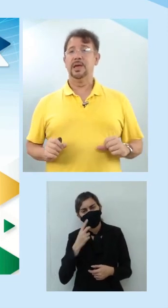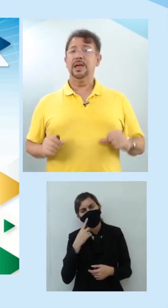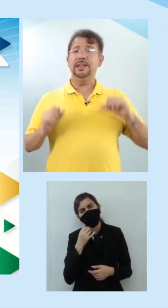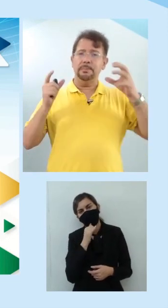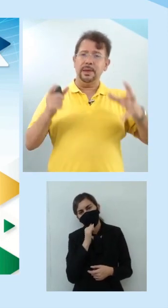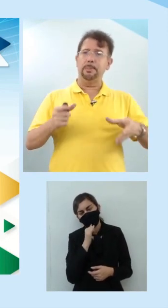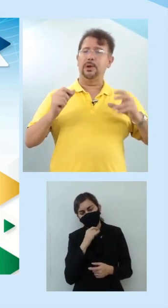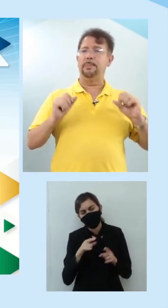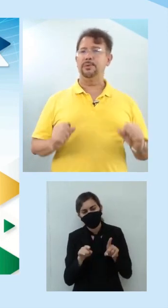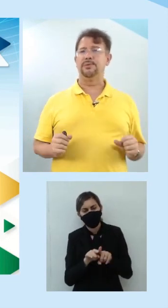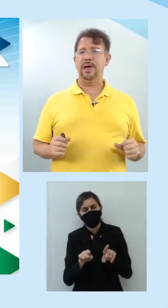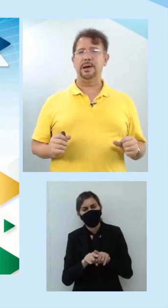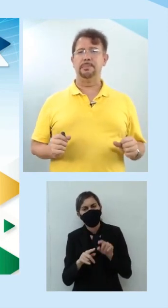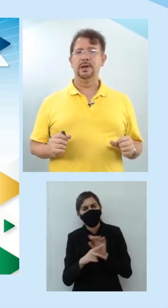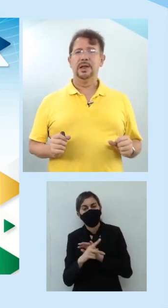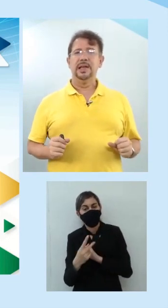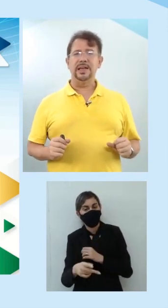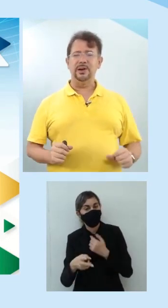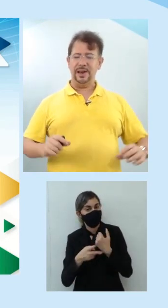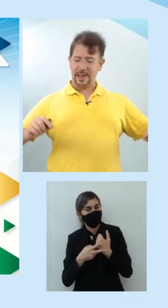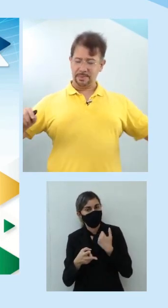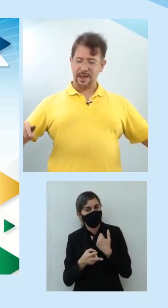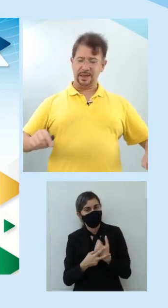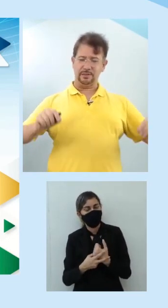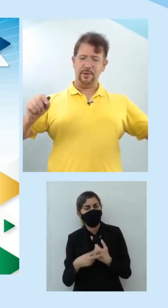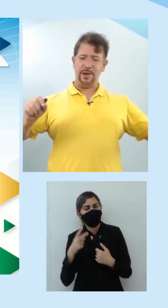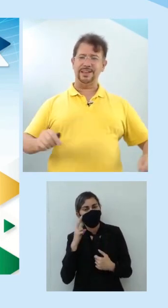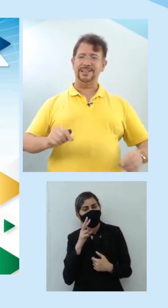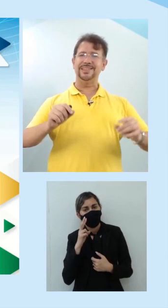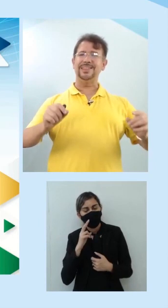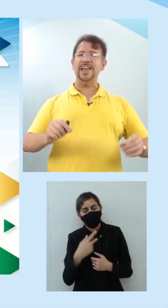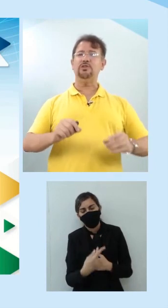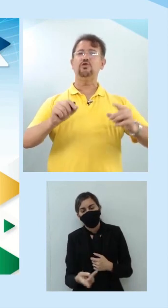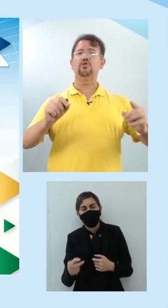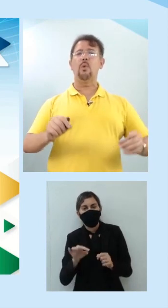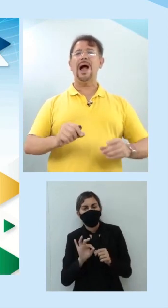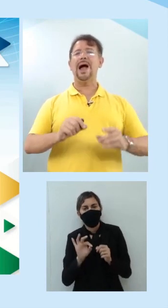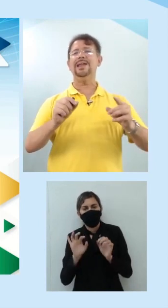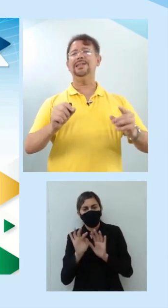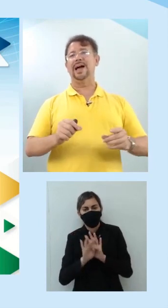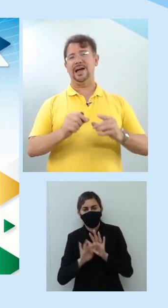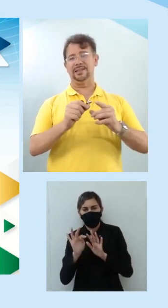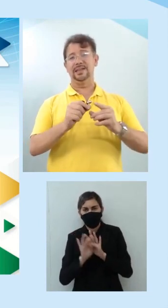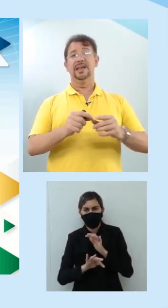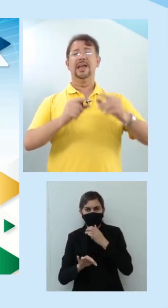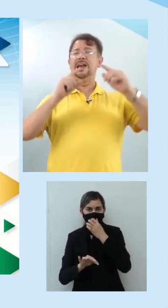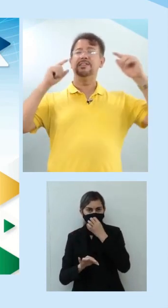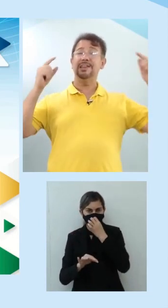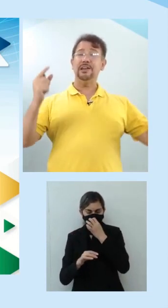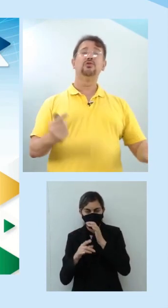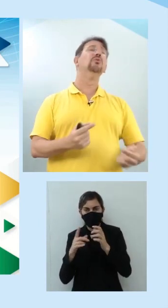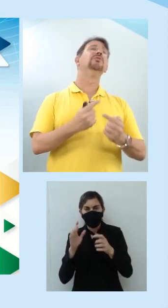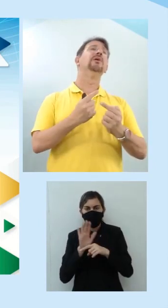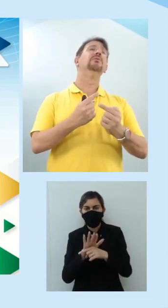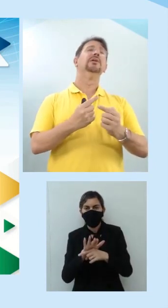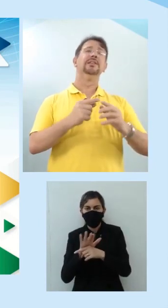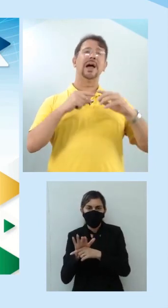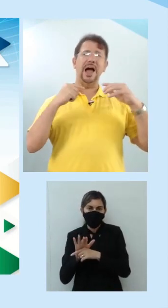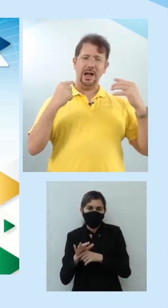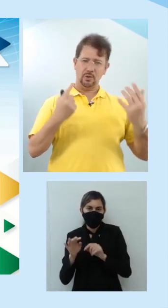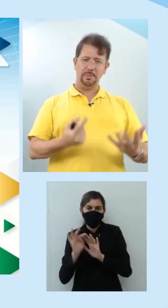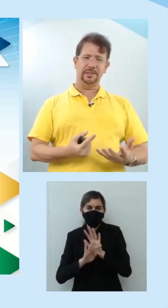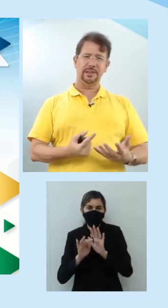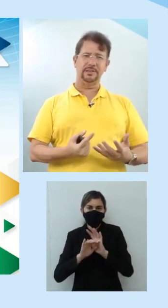exemplo, e também o próprio verbo. Então, lembrar que eles fazem a textualidade, eles ajudam